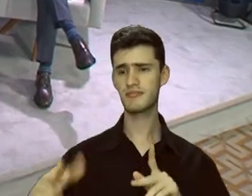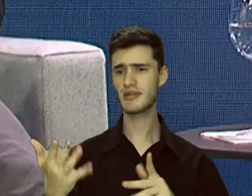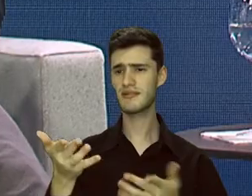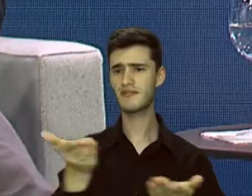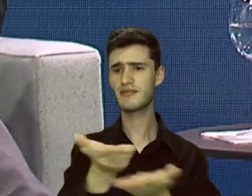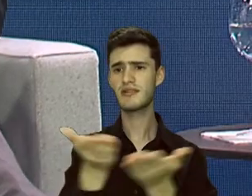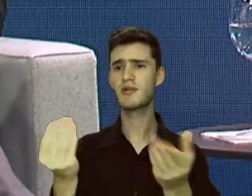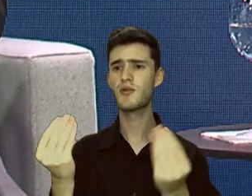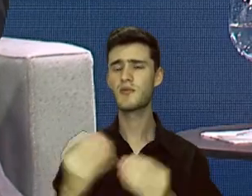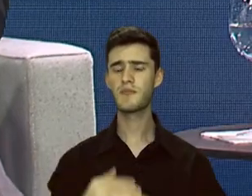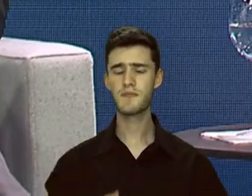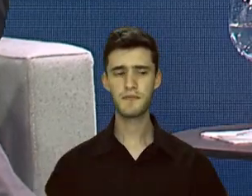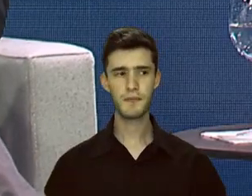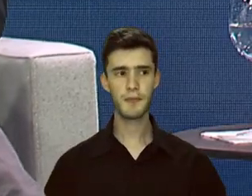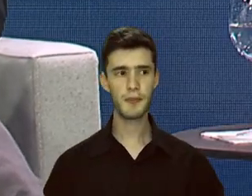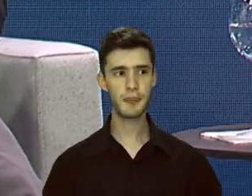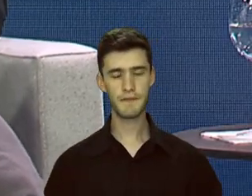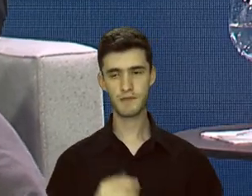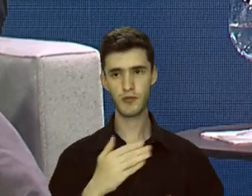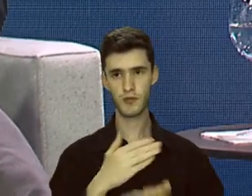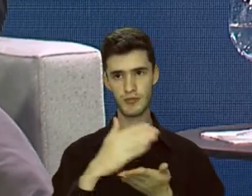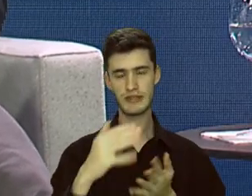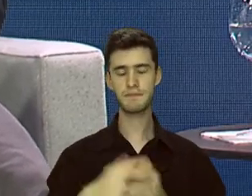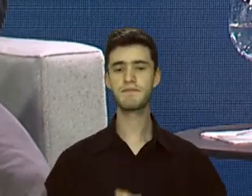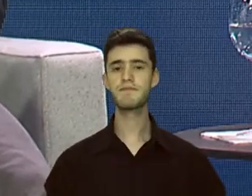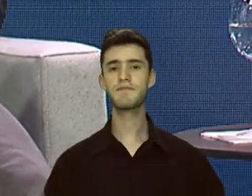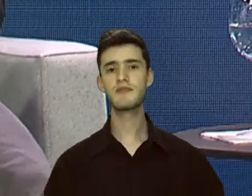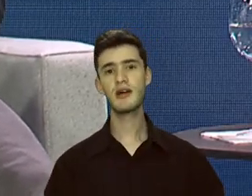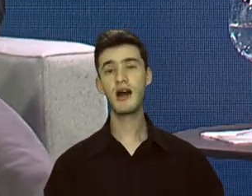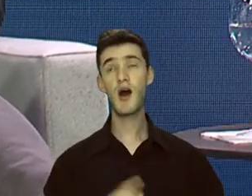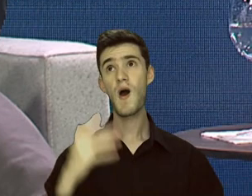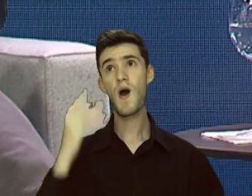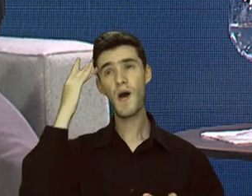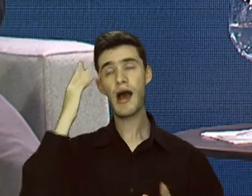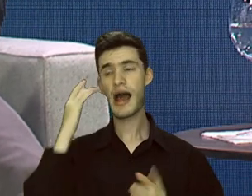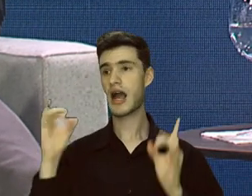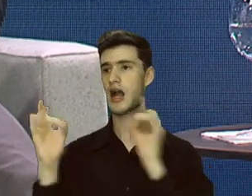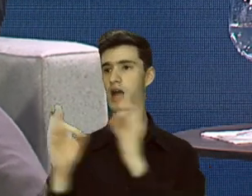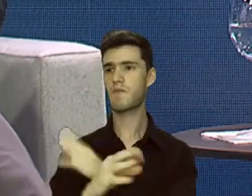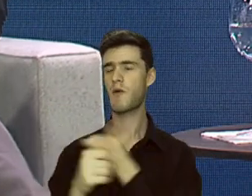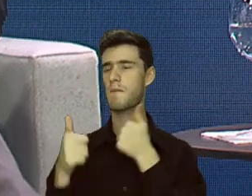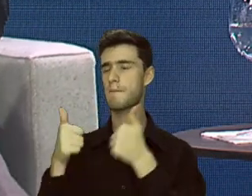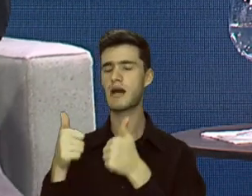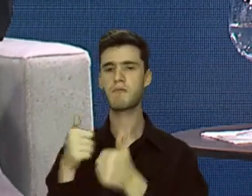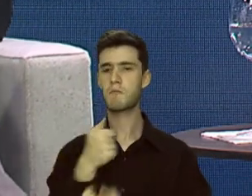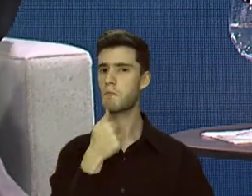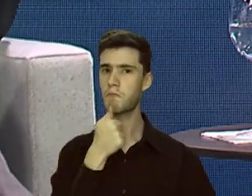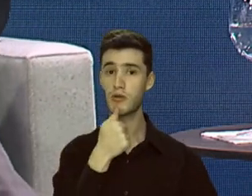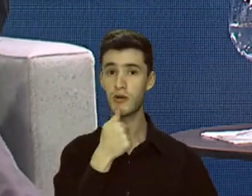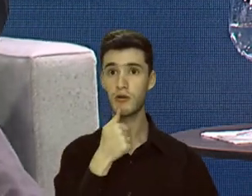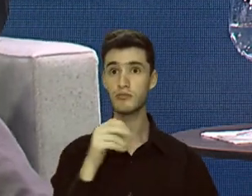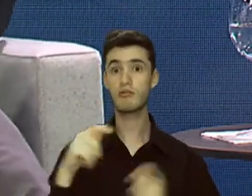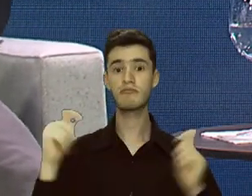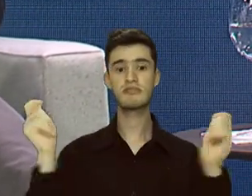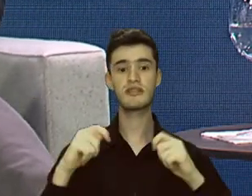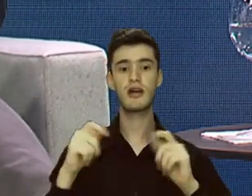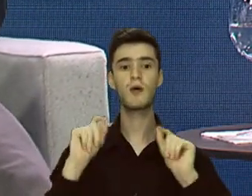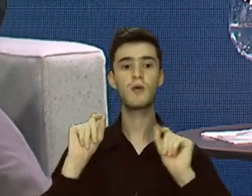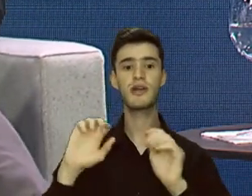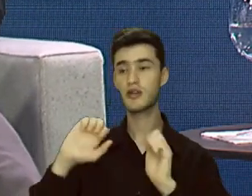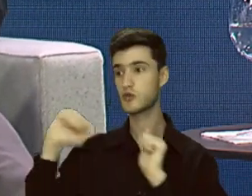pronto então a gente tem oportunidade de construir junto acho que isso é bom regulado